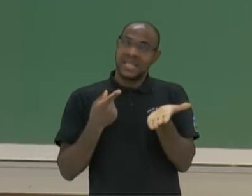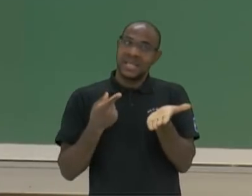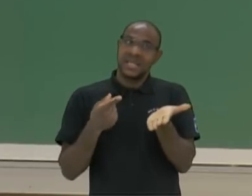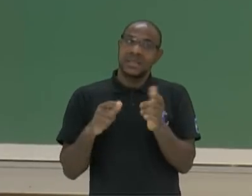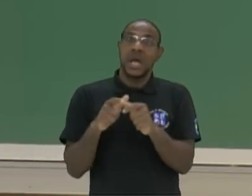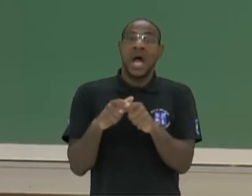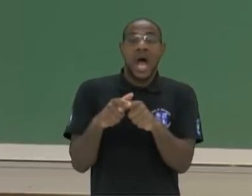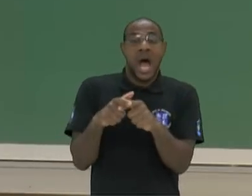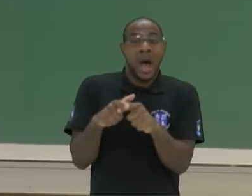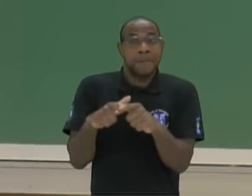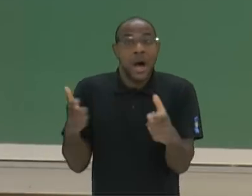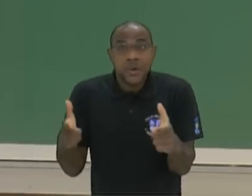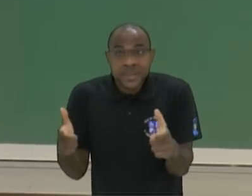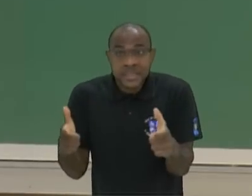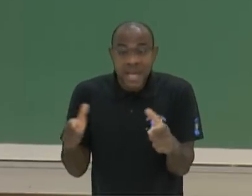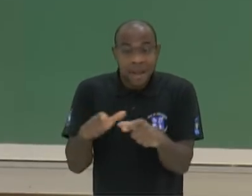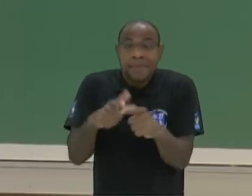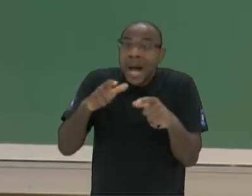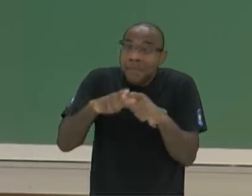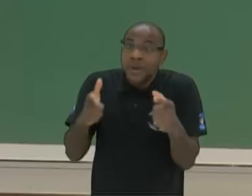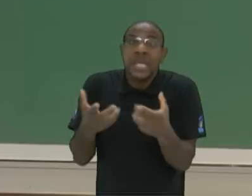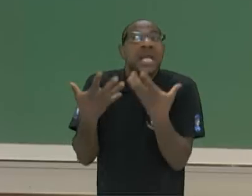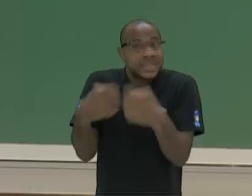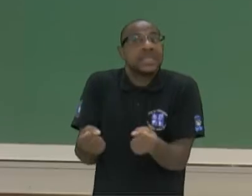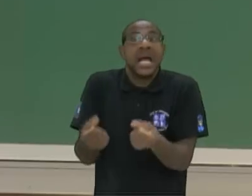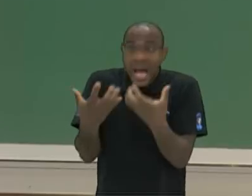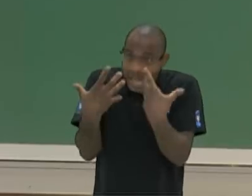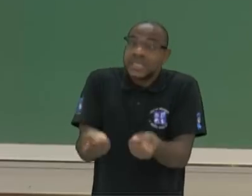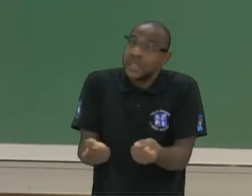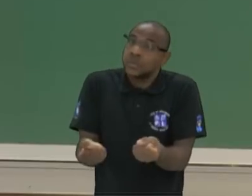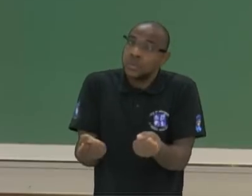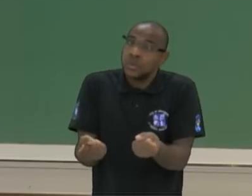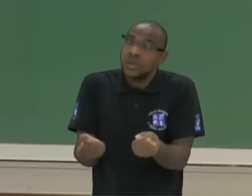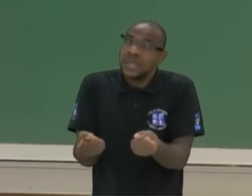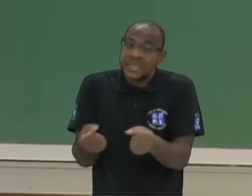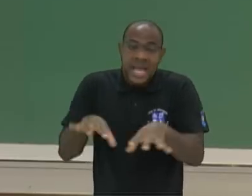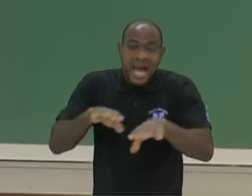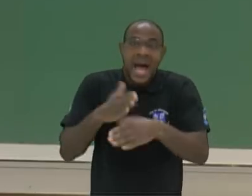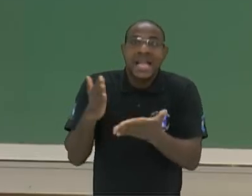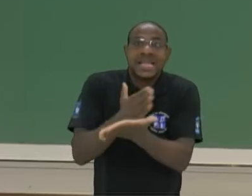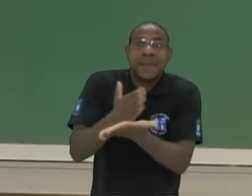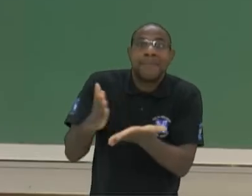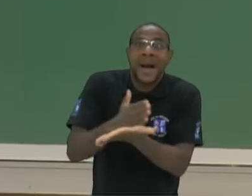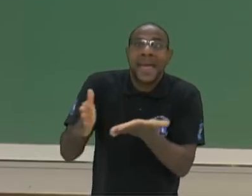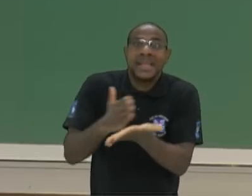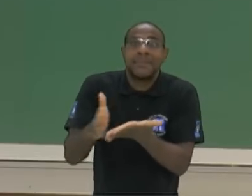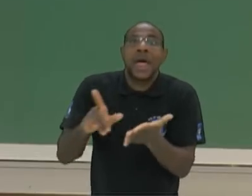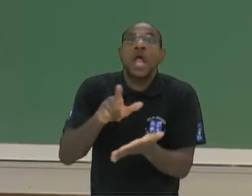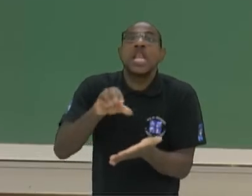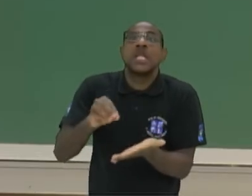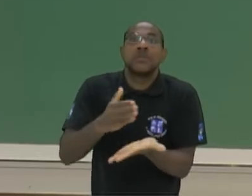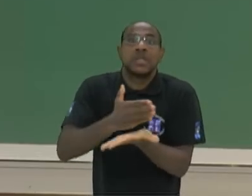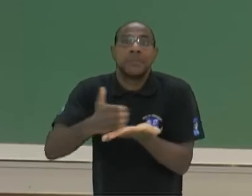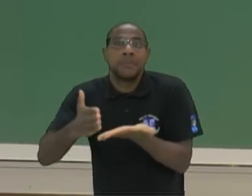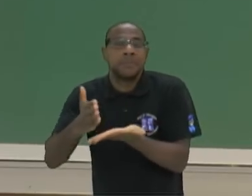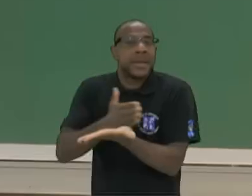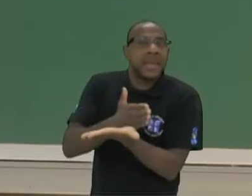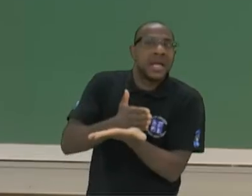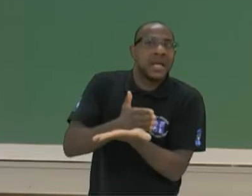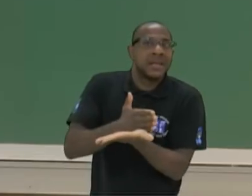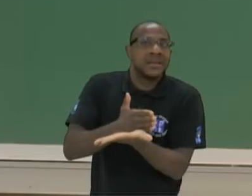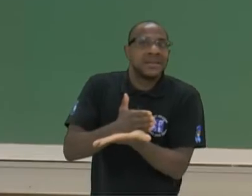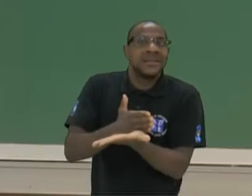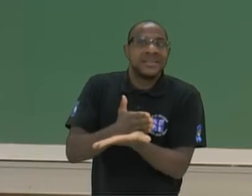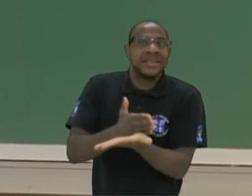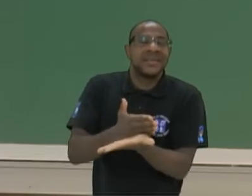com a separação do lixo, metade dos moradores do bairro passaram a não, separar o lixo. E por que você